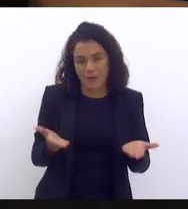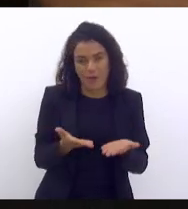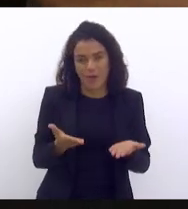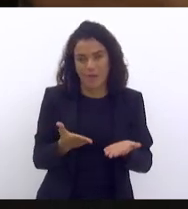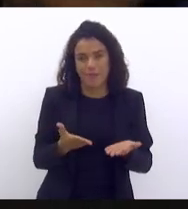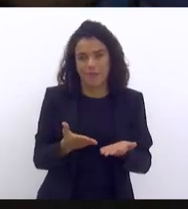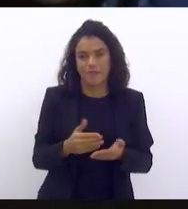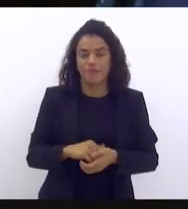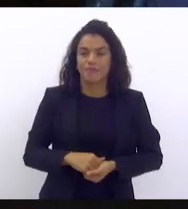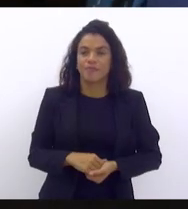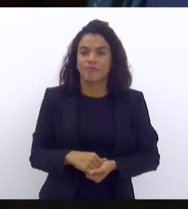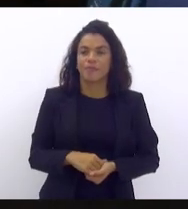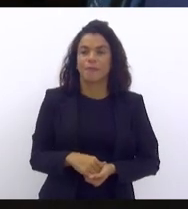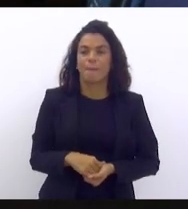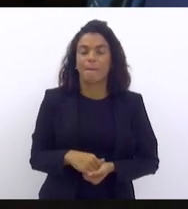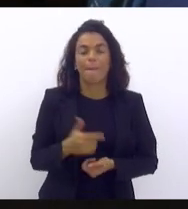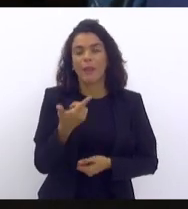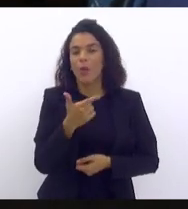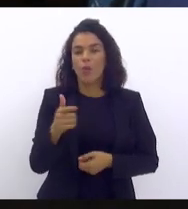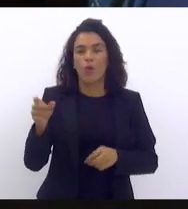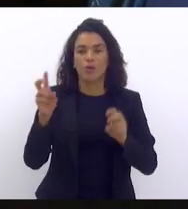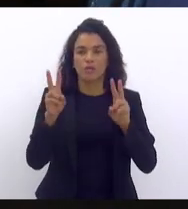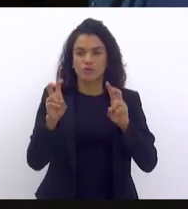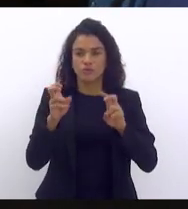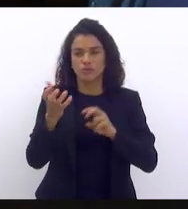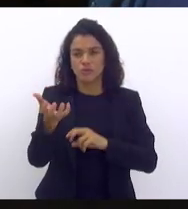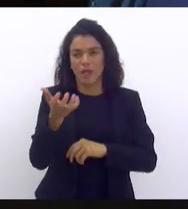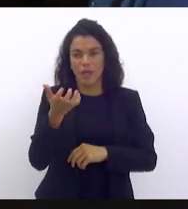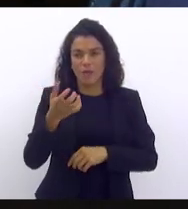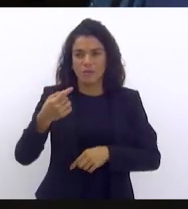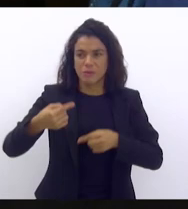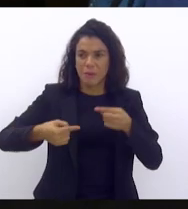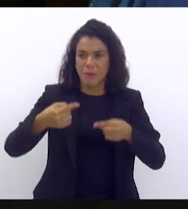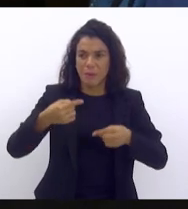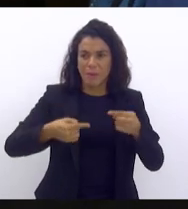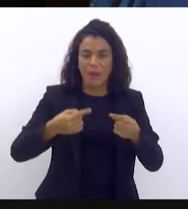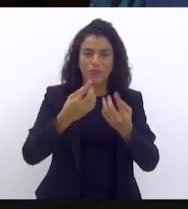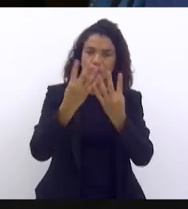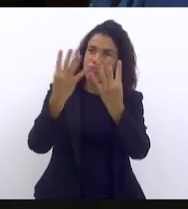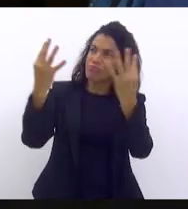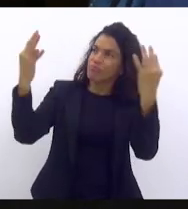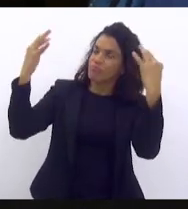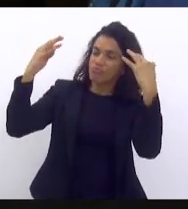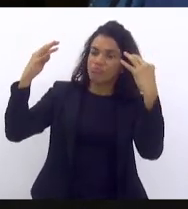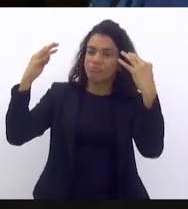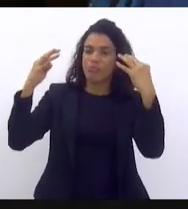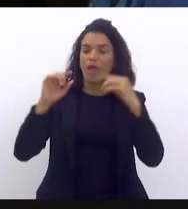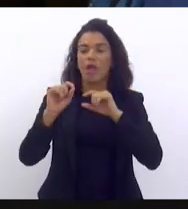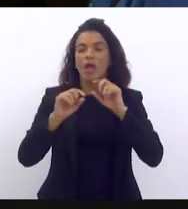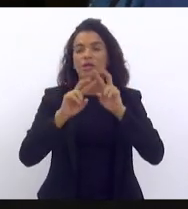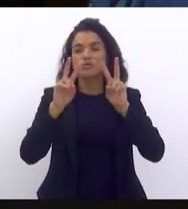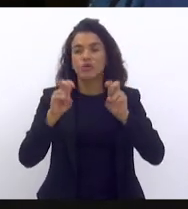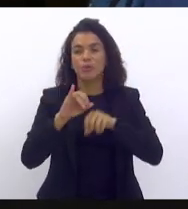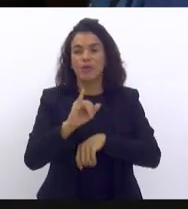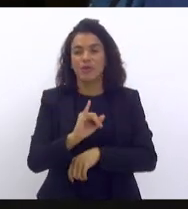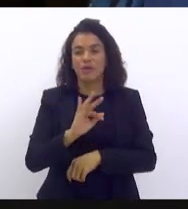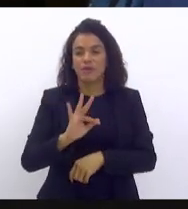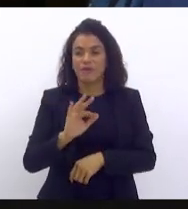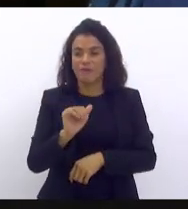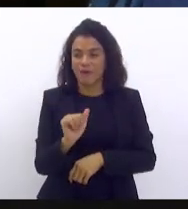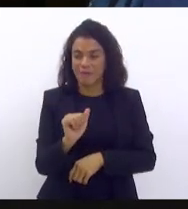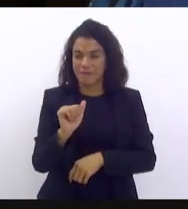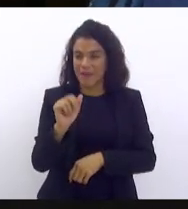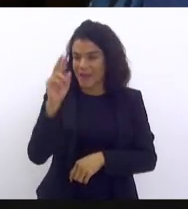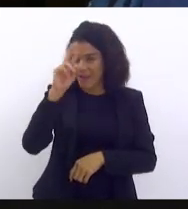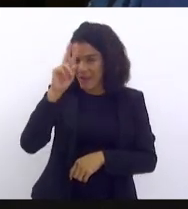pressão. Tem um outro assunto que nós queremos debater com os companheiros e companheiras que estão aqui, que é a do IFA, daquele